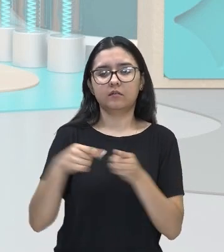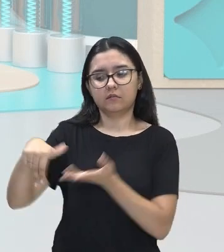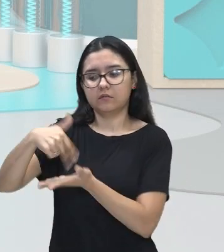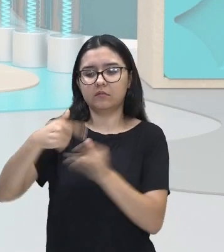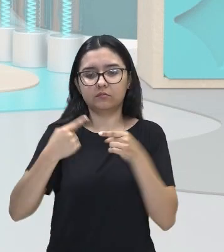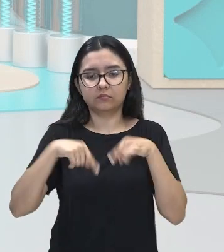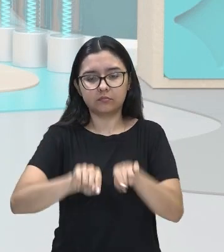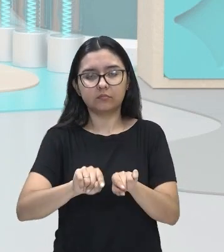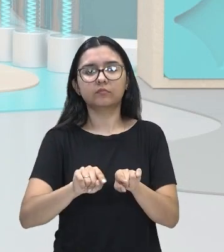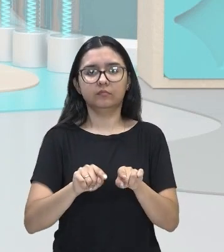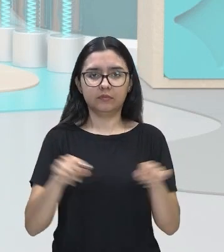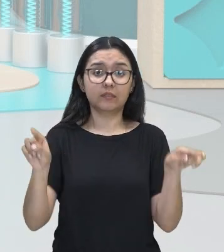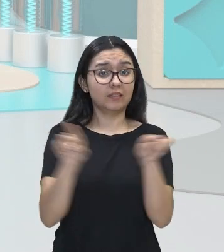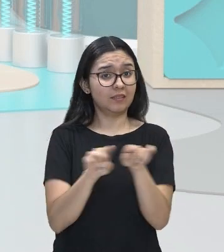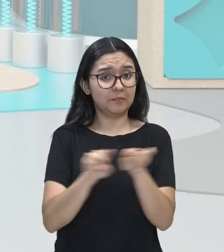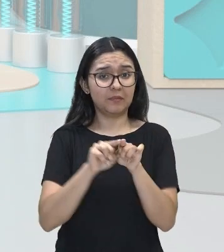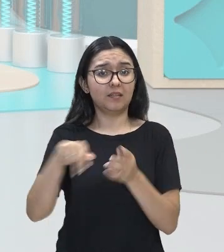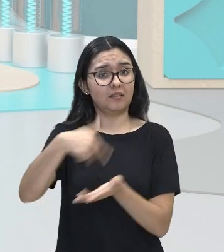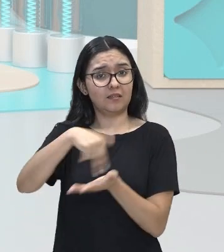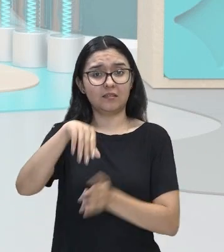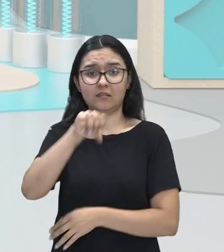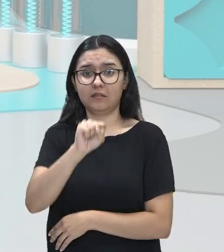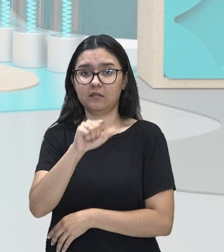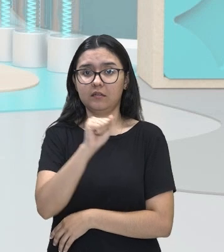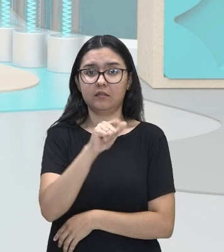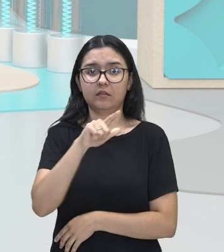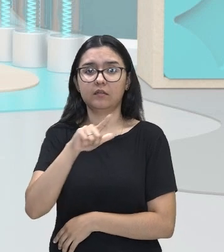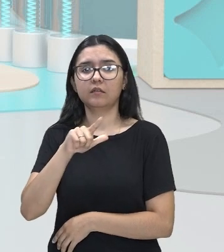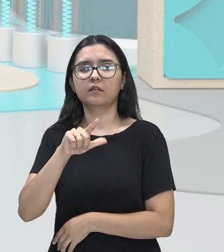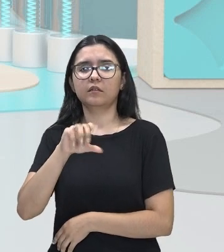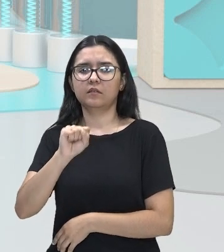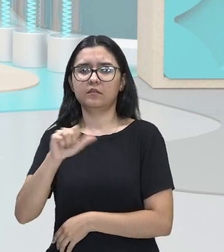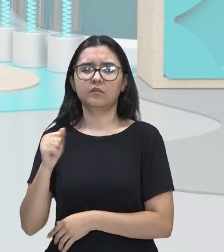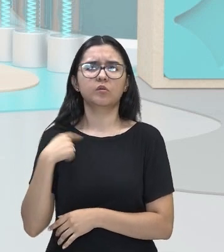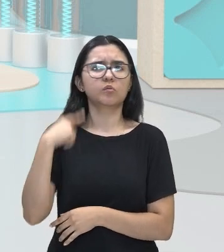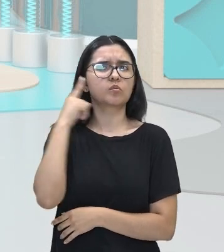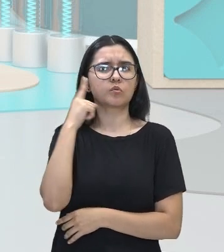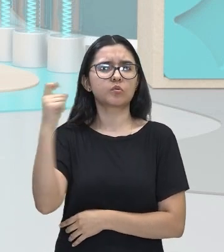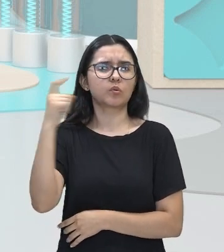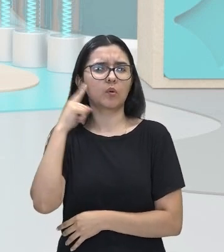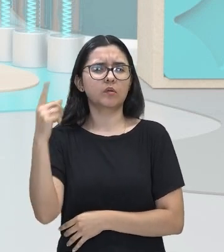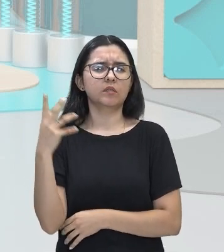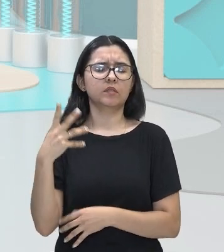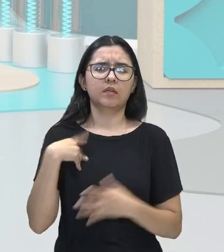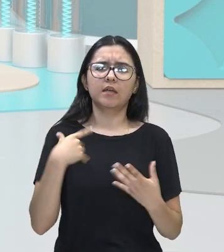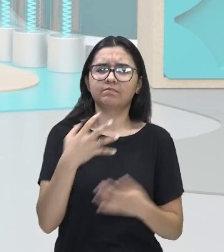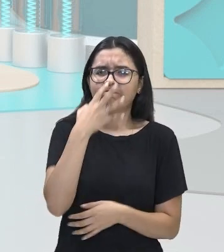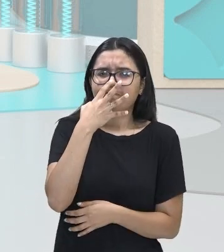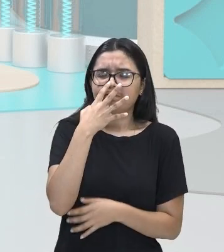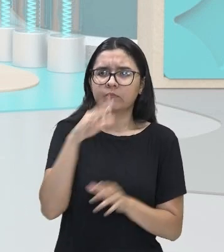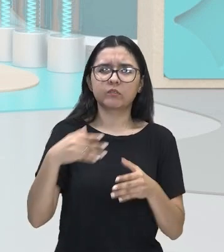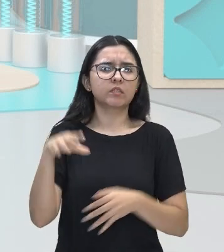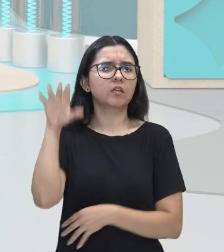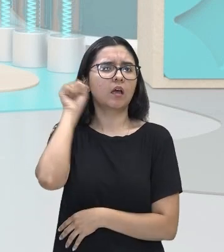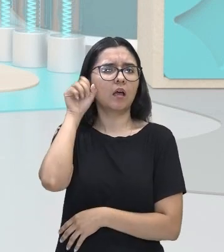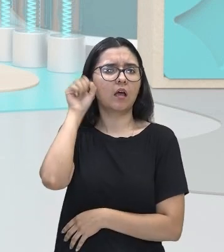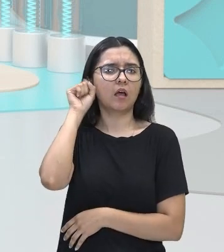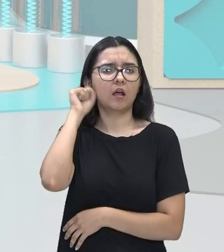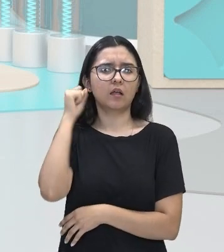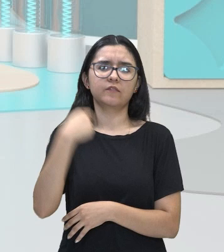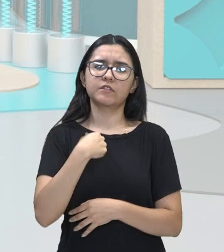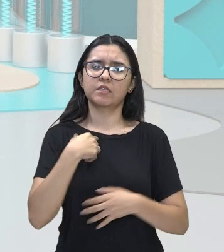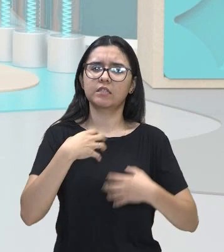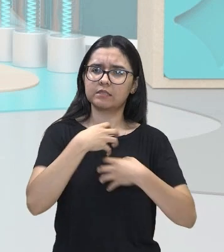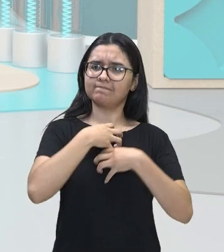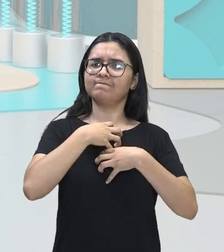salsa, melhor ainda, o som é encantador, é vibrante, é aquele que você escuta e o quadril já começa